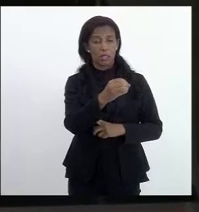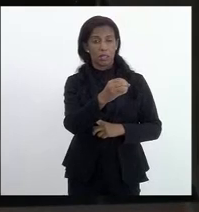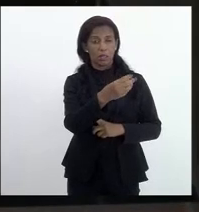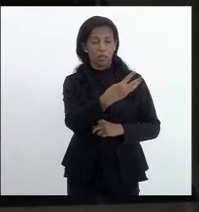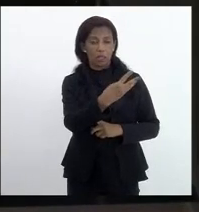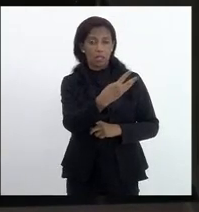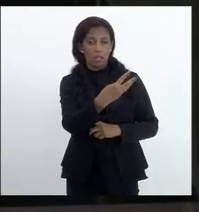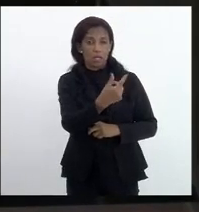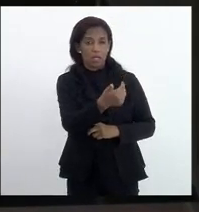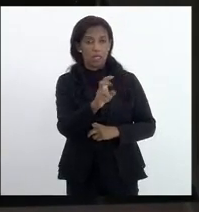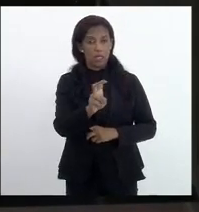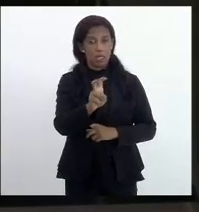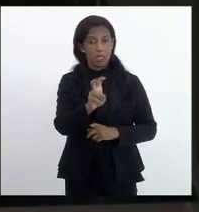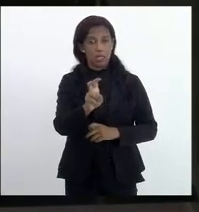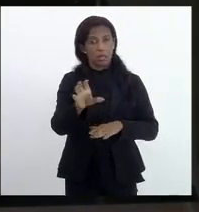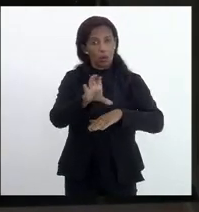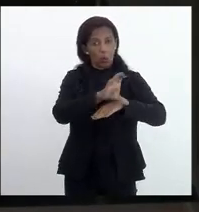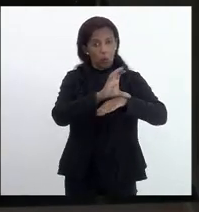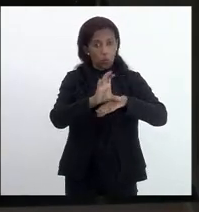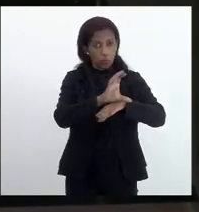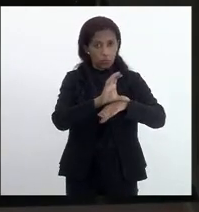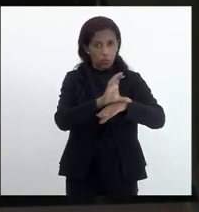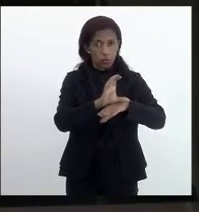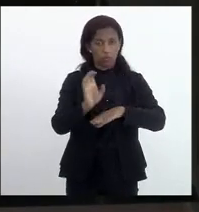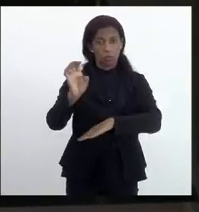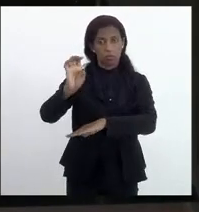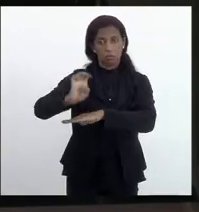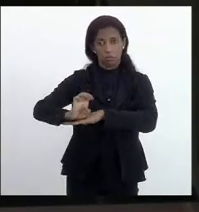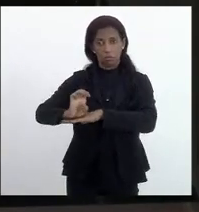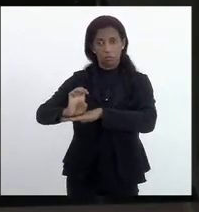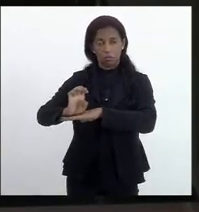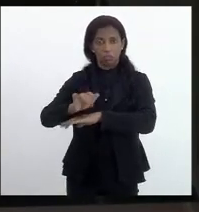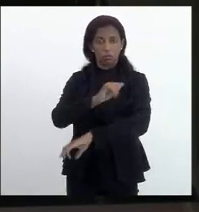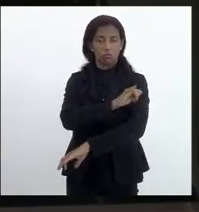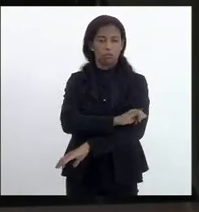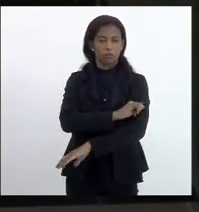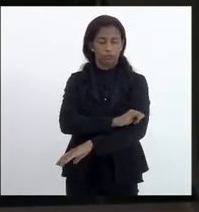do Estado do Rio de Janeiro. E que